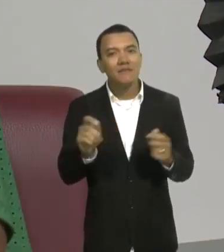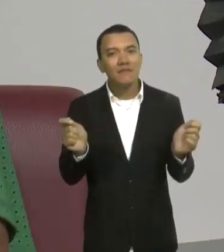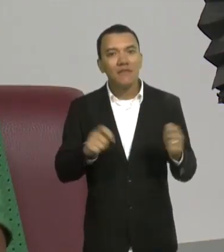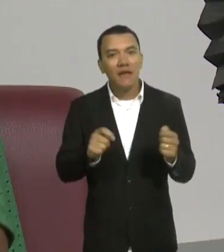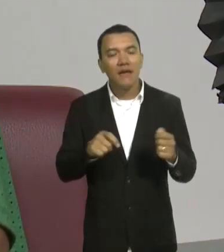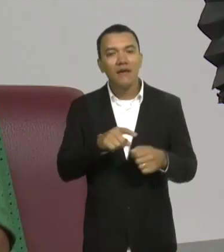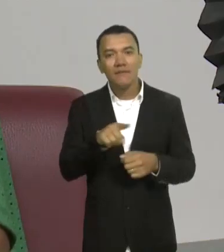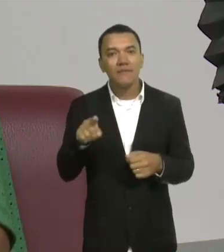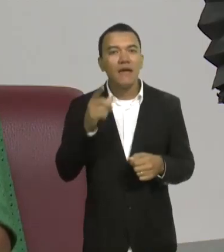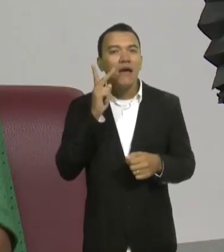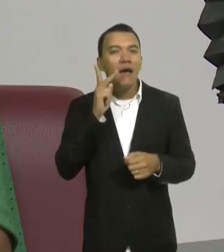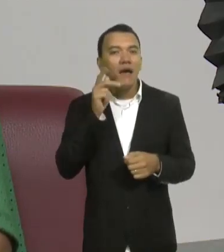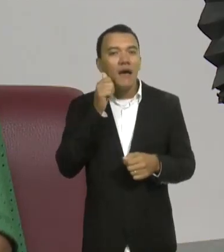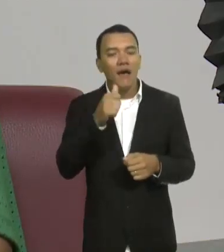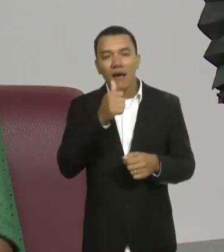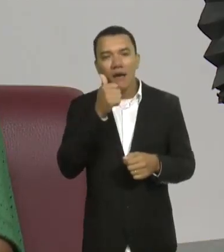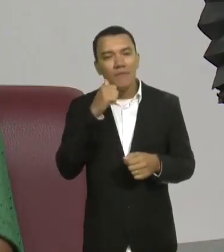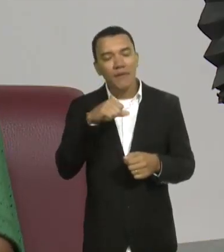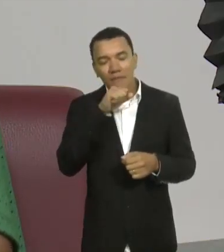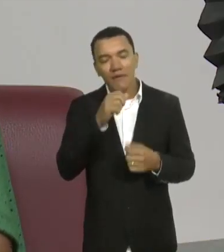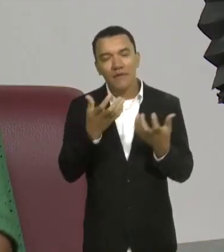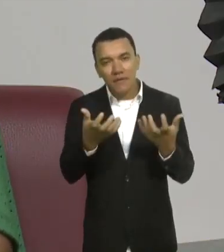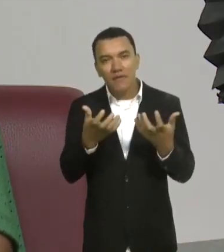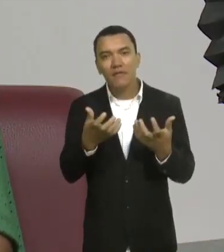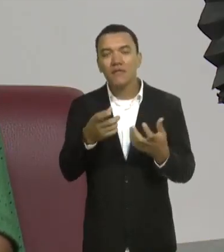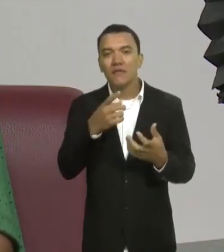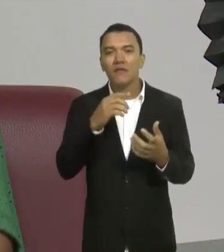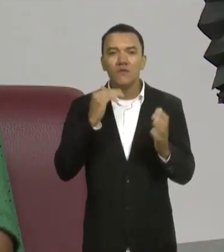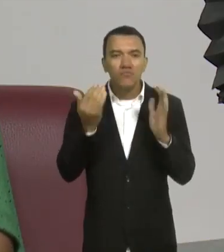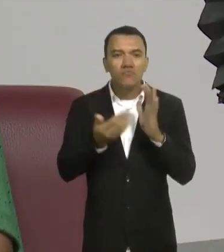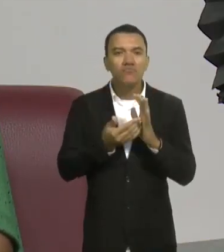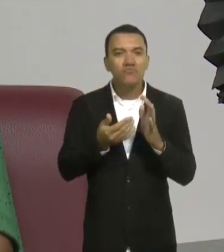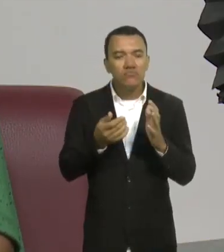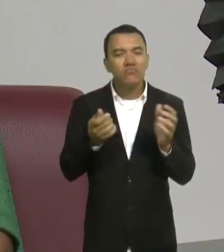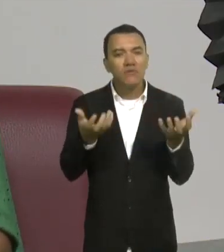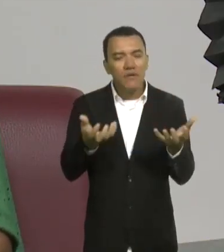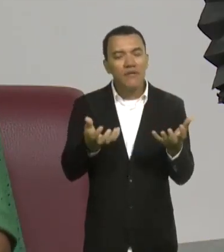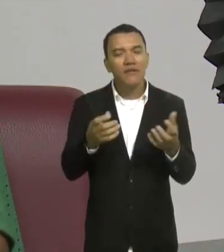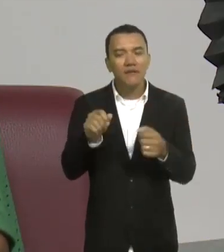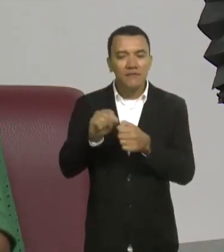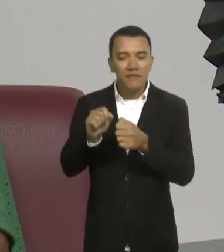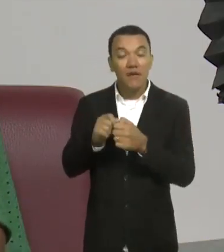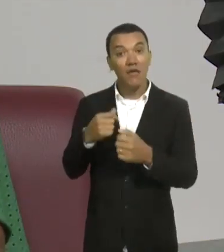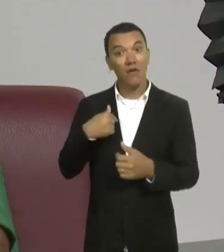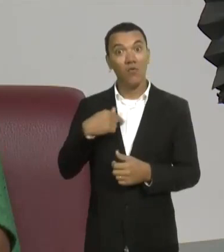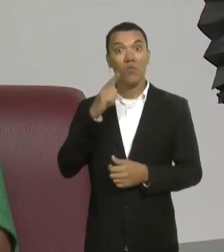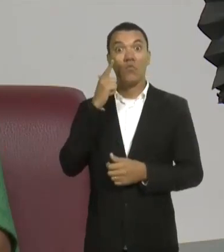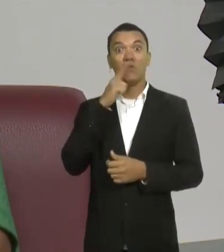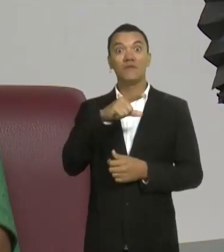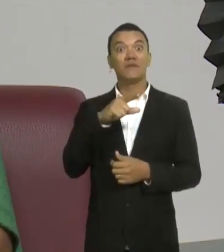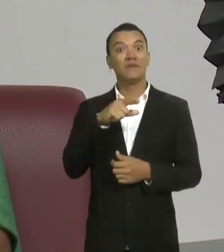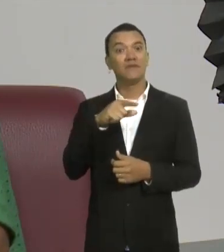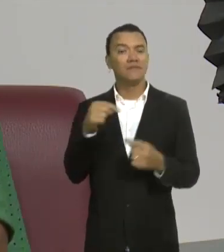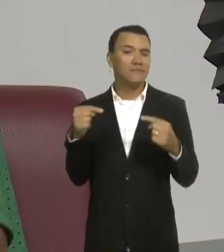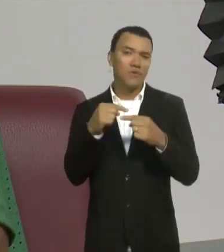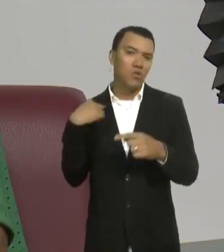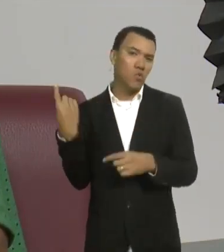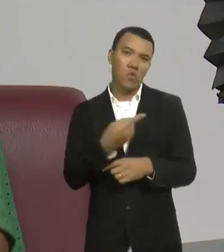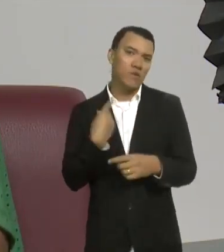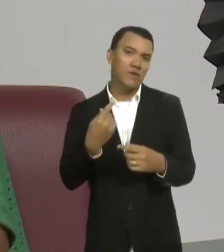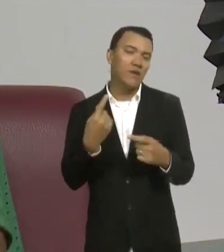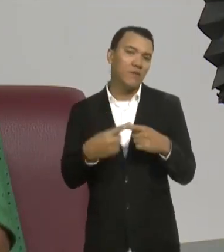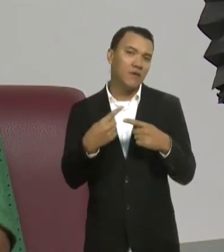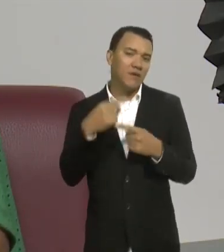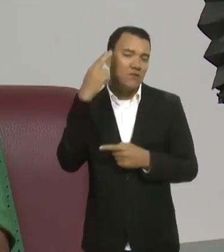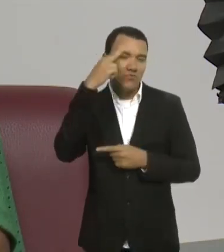minha mãe queria. Que ela queria muito ter tudo isso e eu consegui realizar por nós, porque era o sonho dela